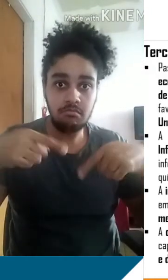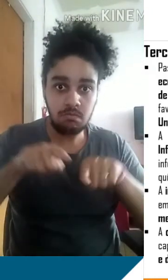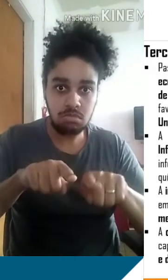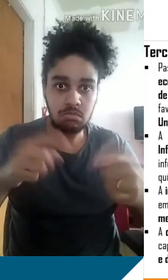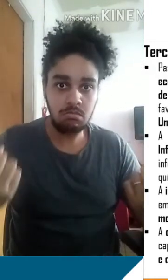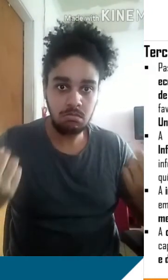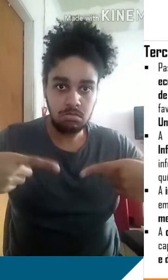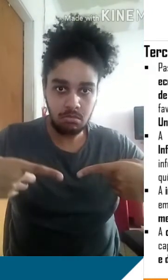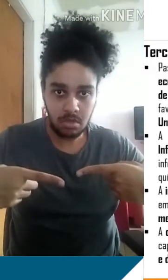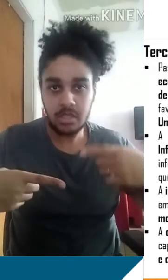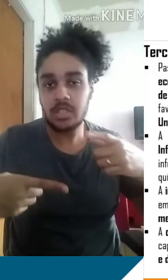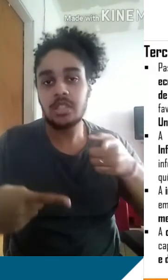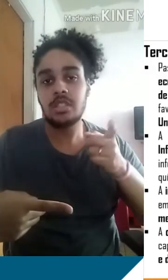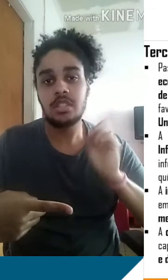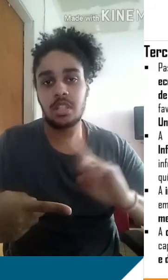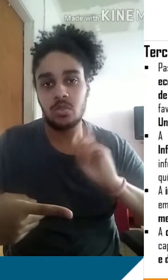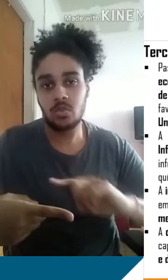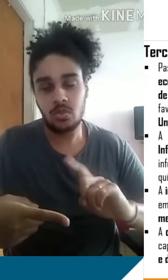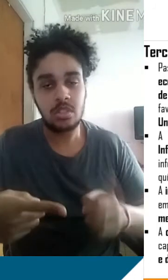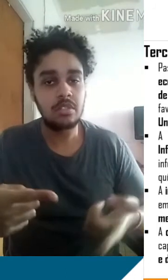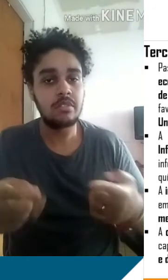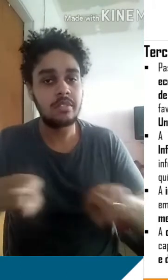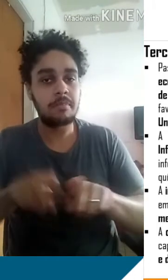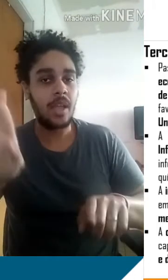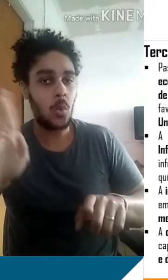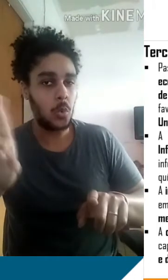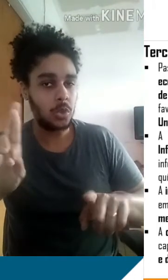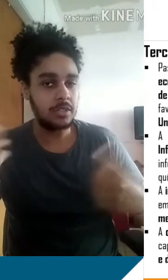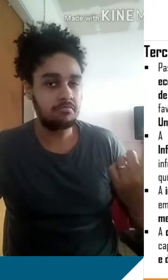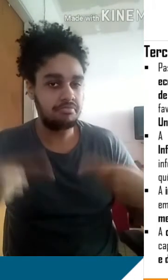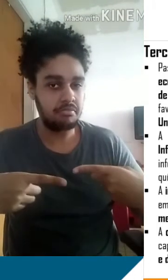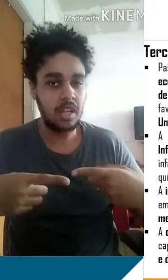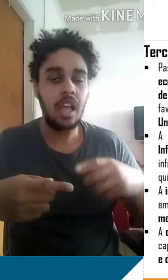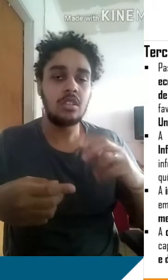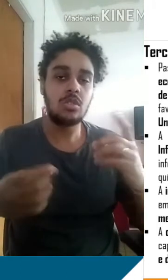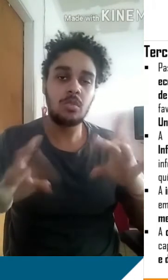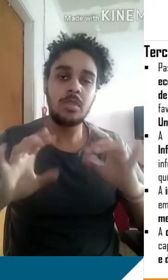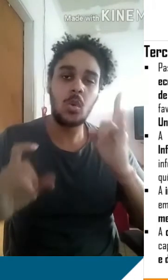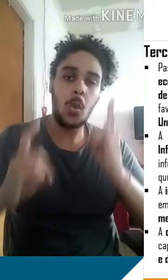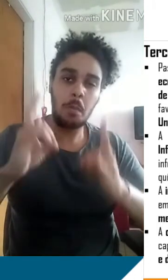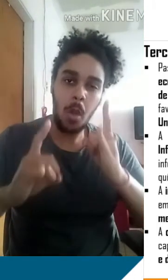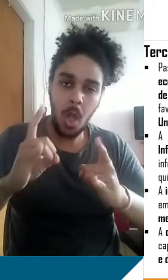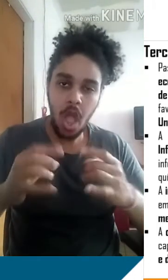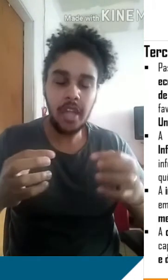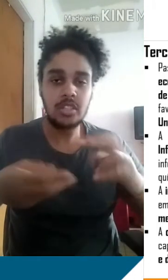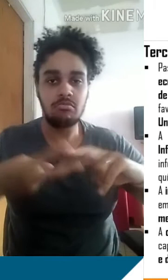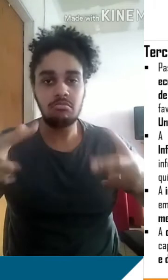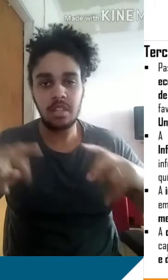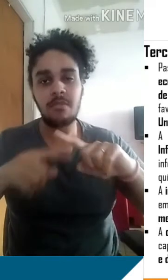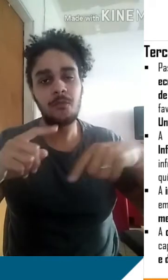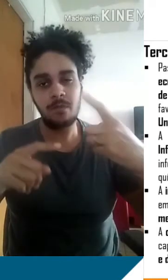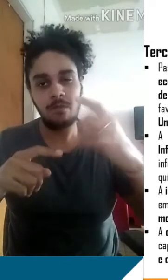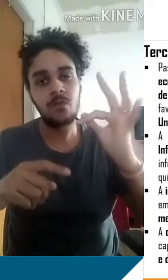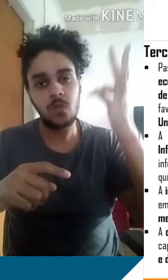uma tabelinha sobre robótica ali na frente, mas enfim, aspectos muito importantes para o período atual e que